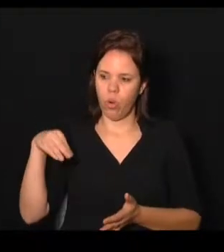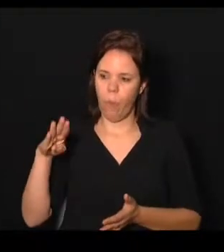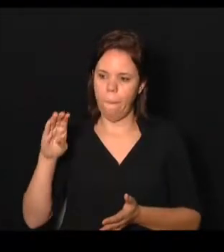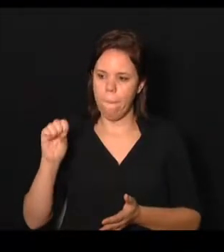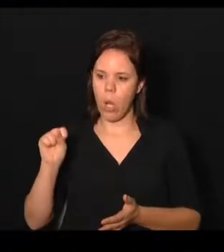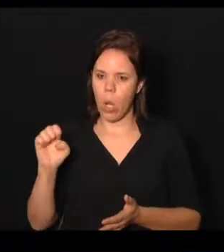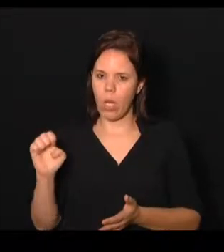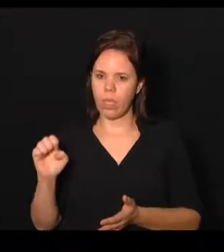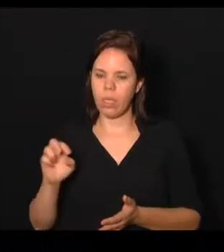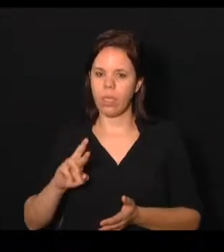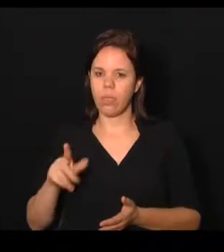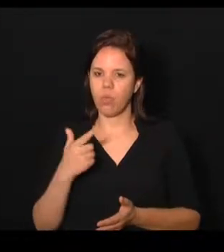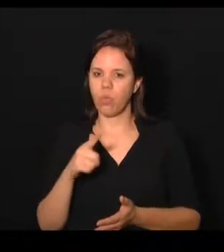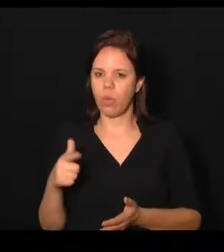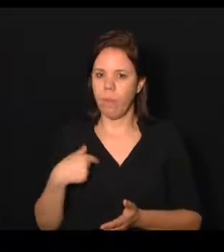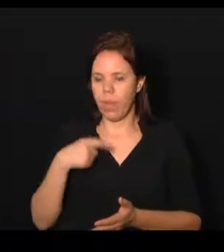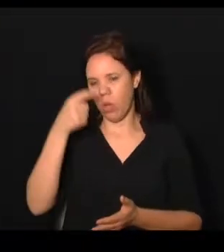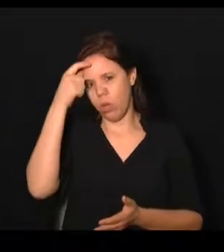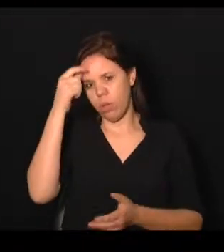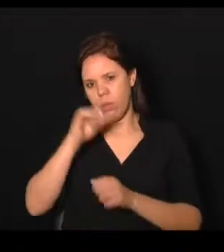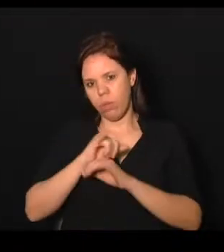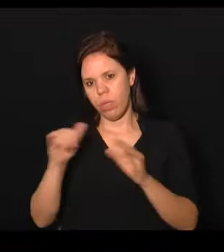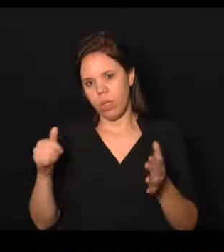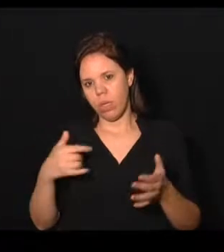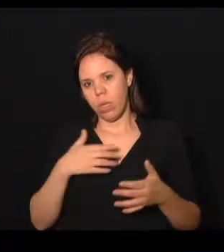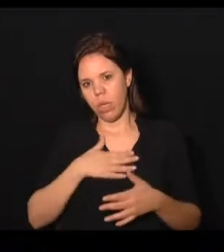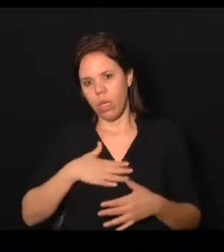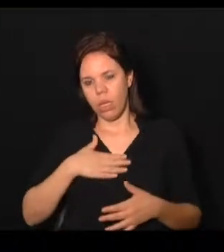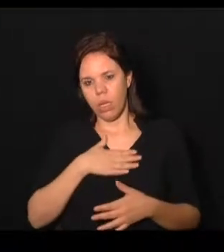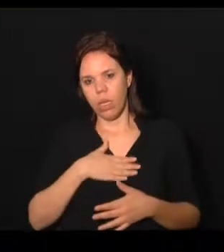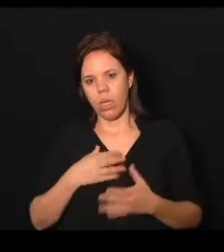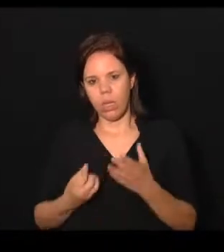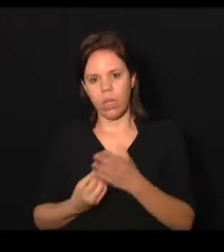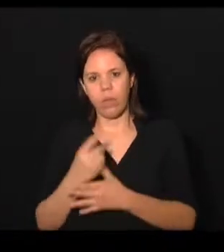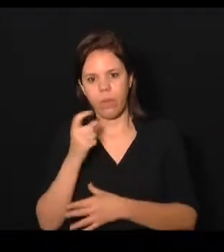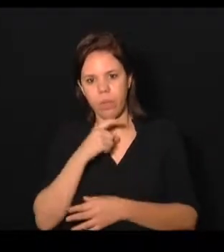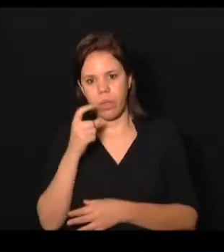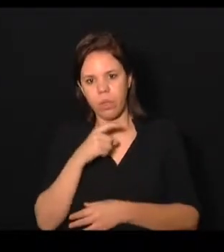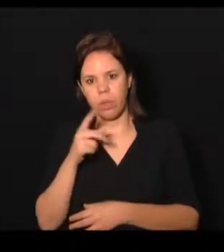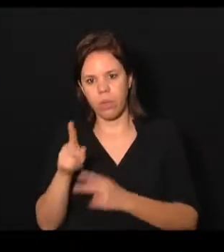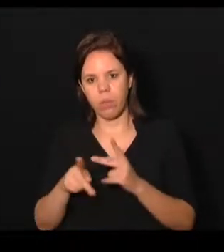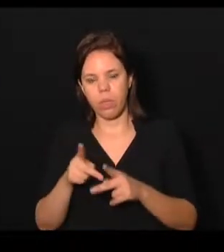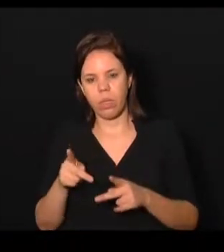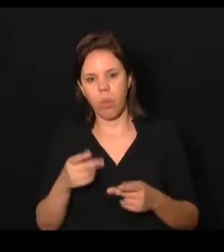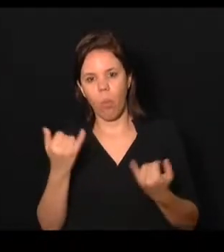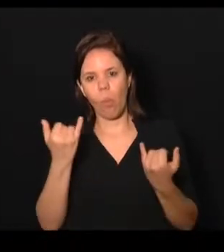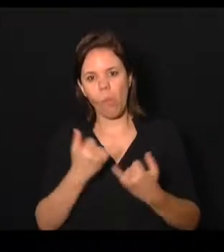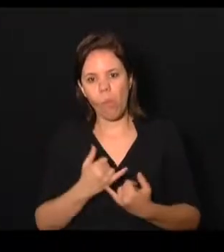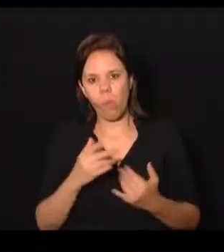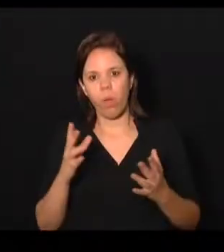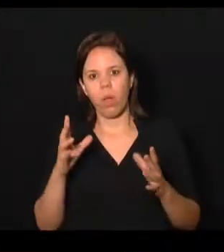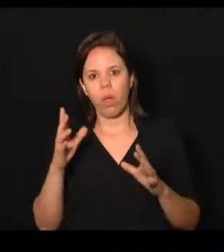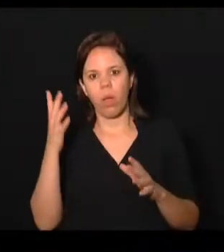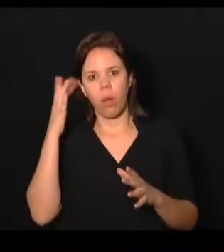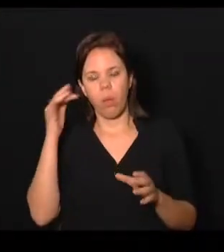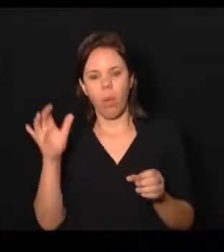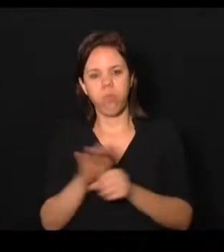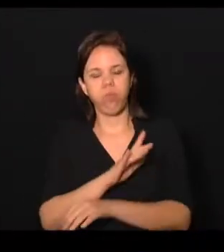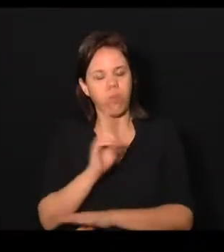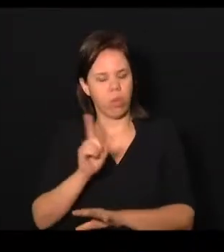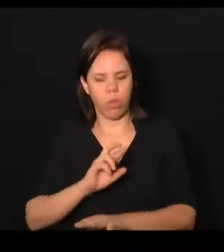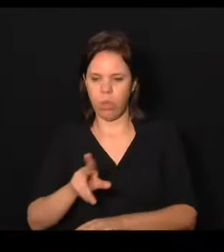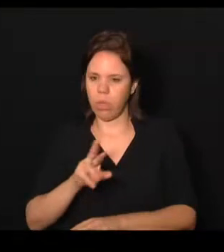minha consciência me permite, mas eu adoraria inventar uma mentirinha assim. Eu doar sangue emagrece, amanhã estava lotado o banco de sangue, mas não é